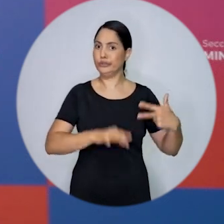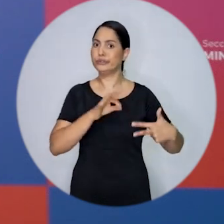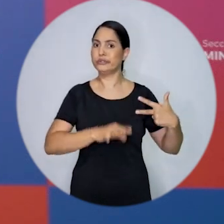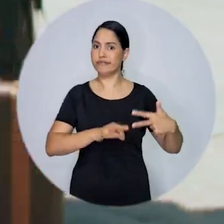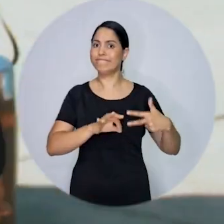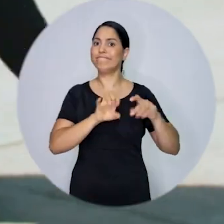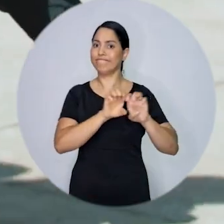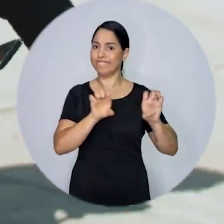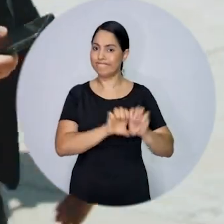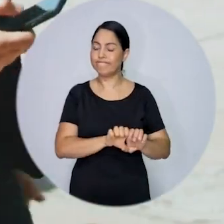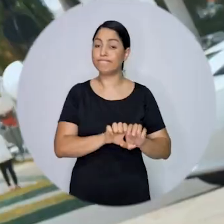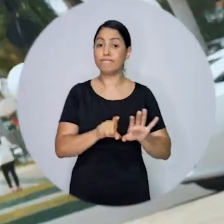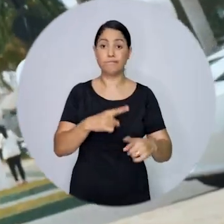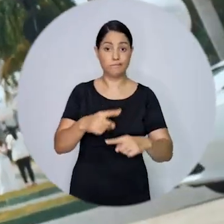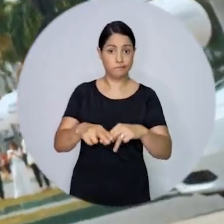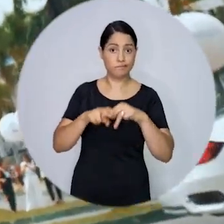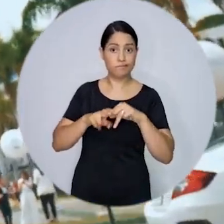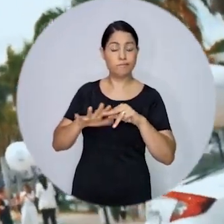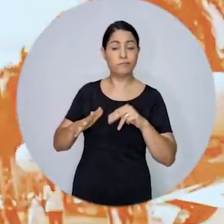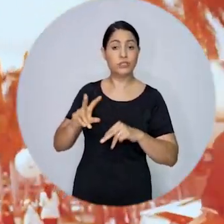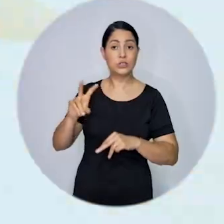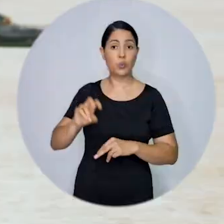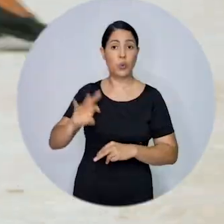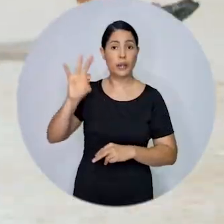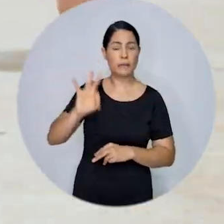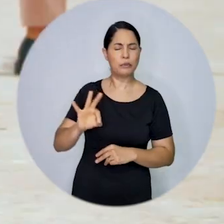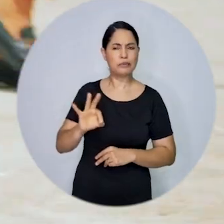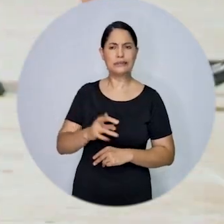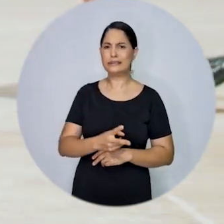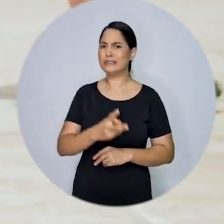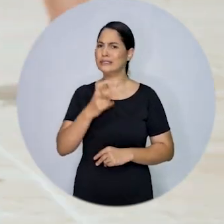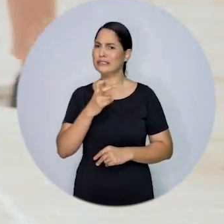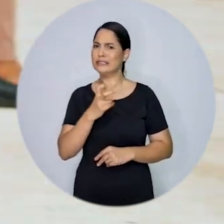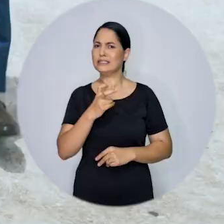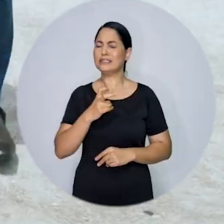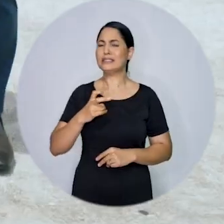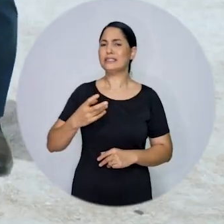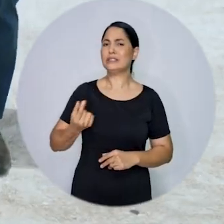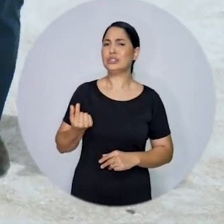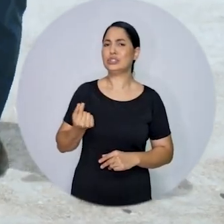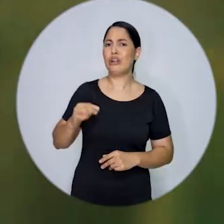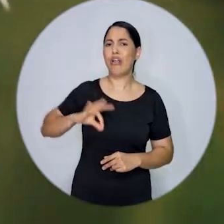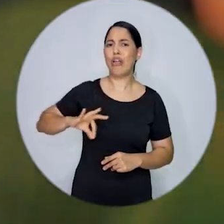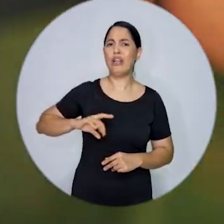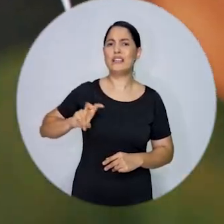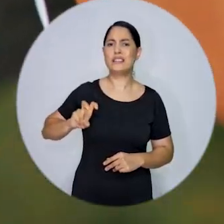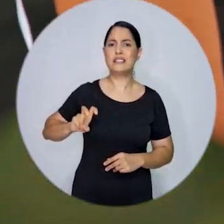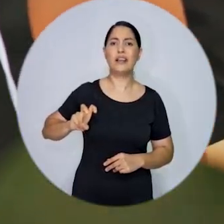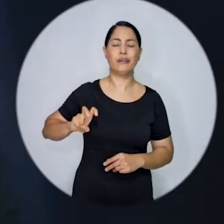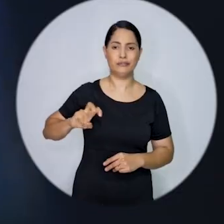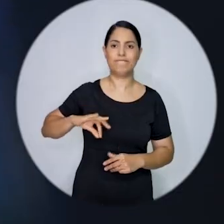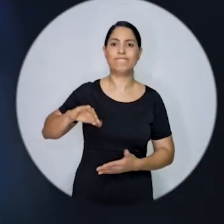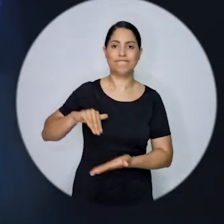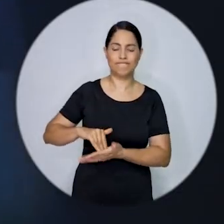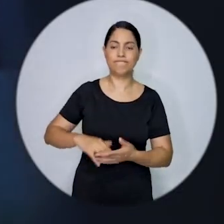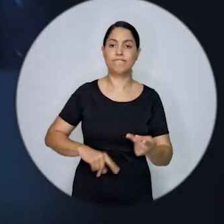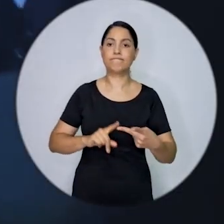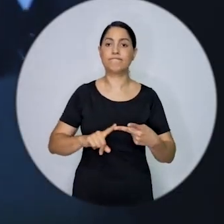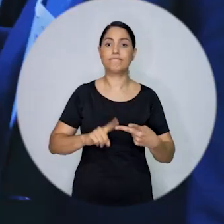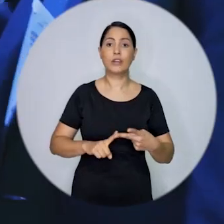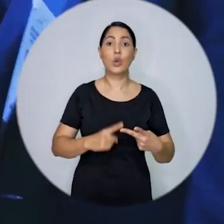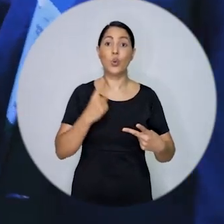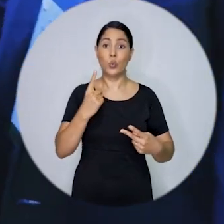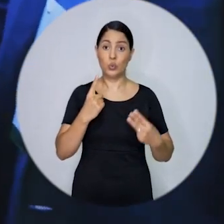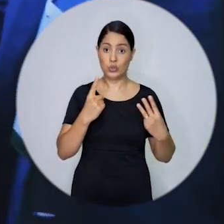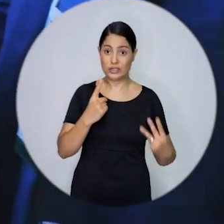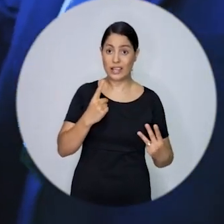estrutura do judiciário. Mais da metade dos advogados e advogadas brasileiros percebem menos de 5 salários mínimos e 1/3 da advocacia menos de